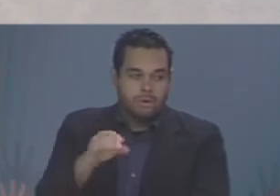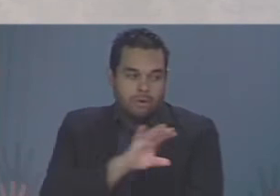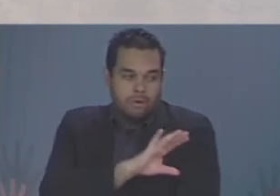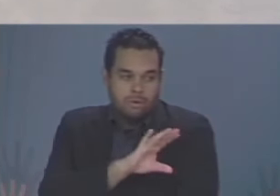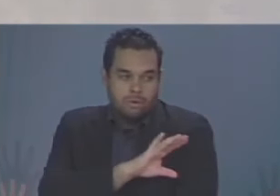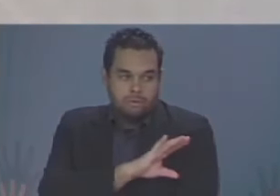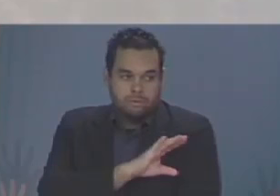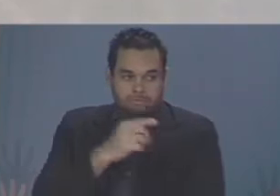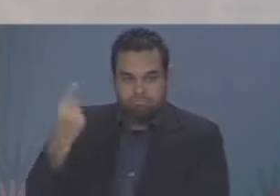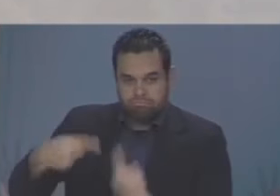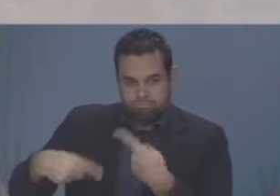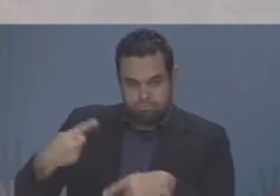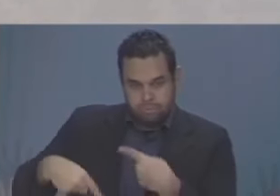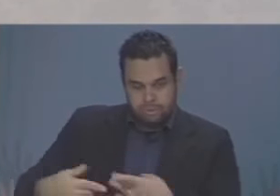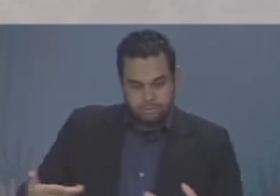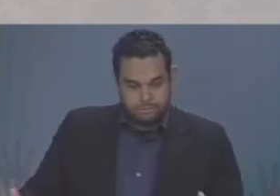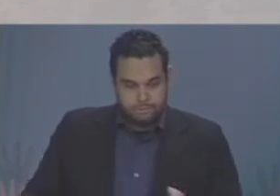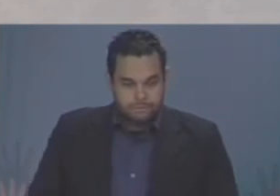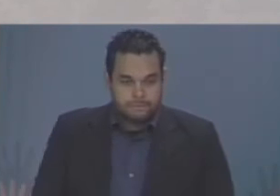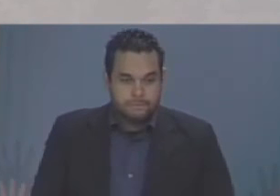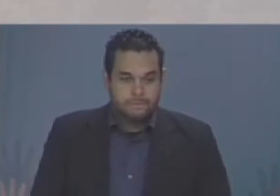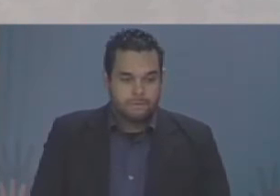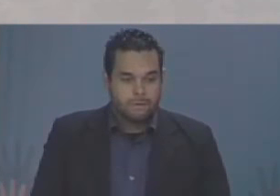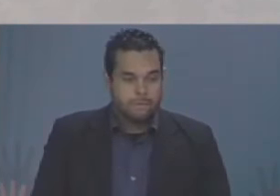coordenando esse debate.